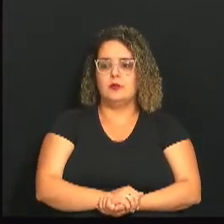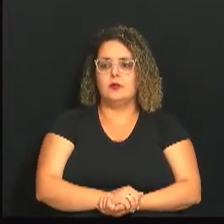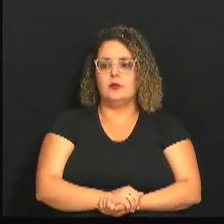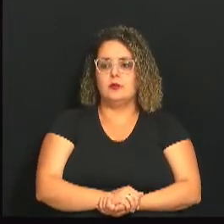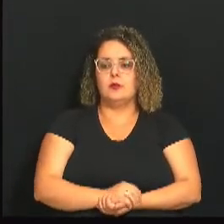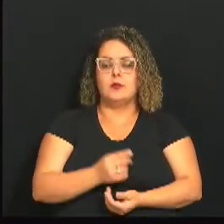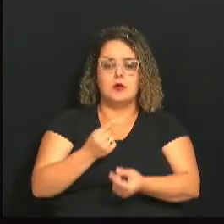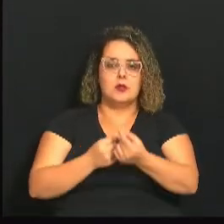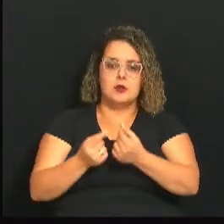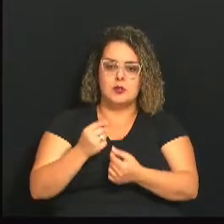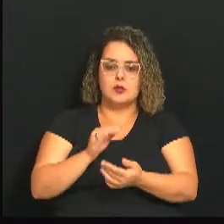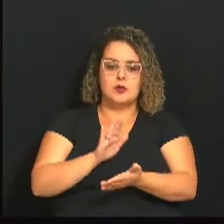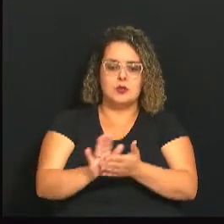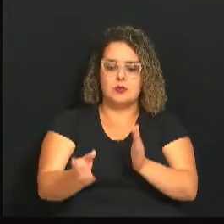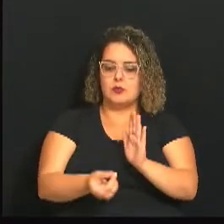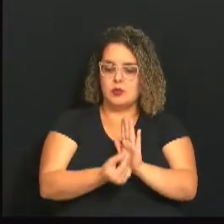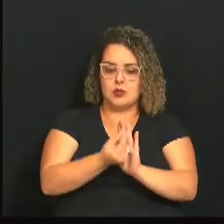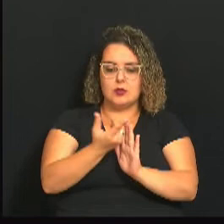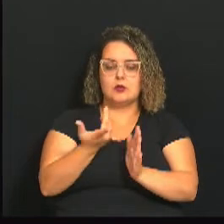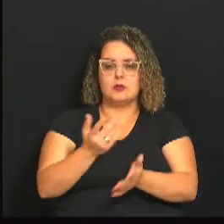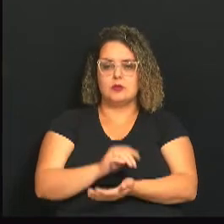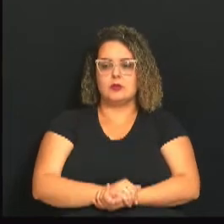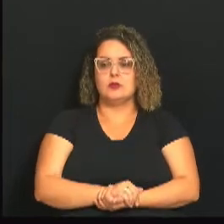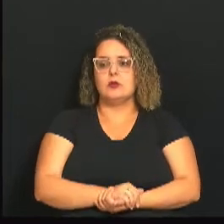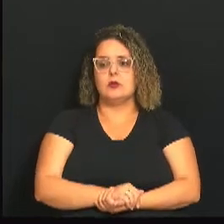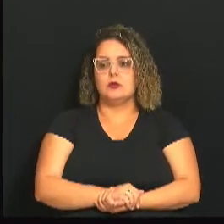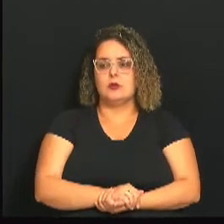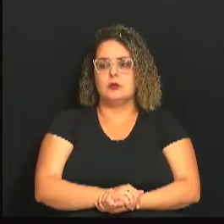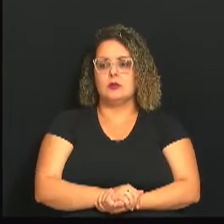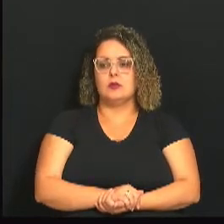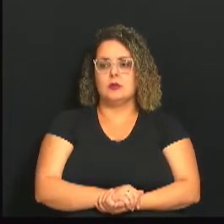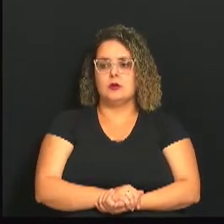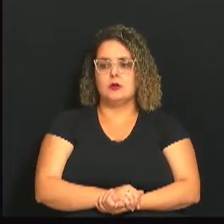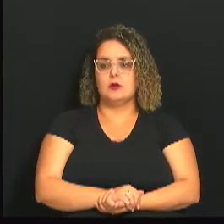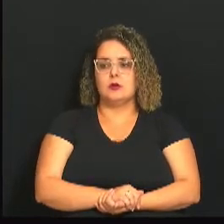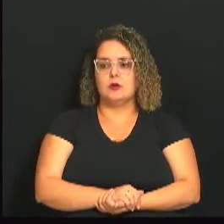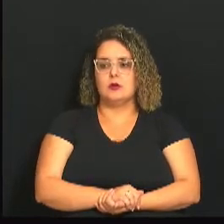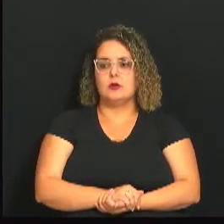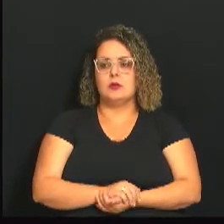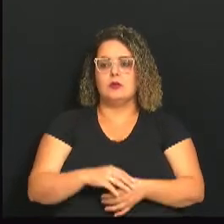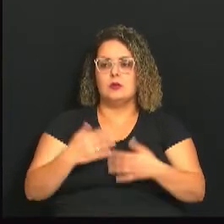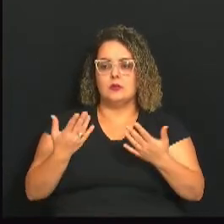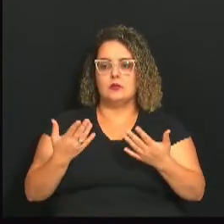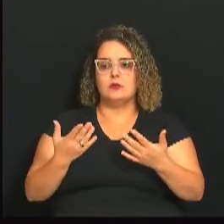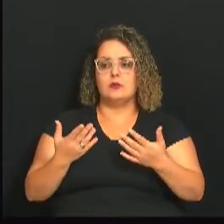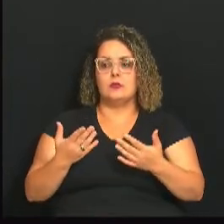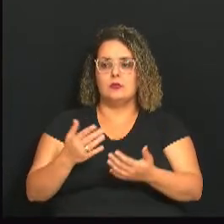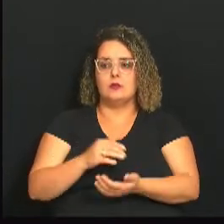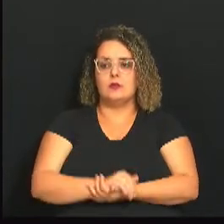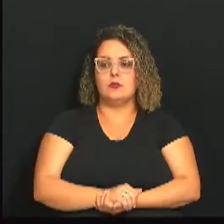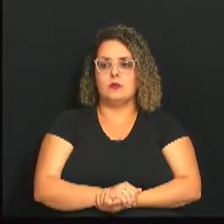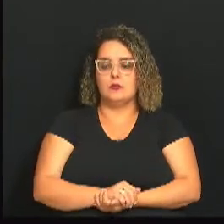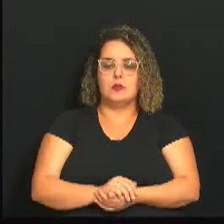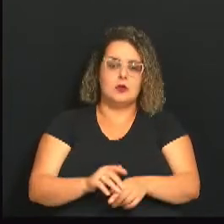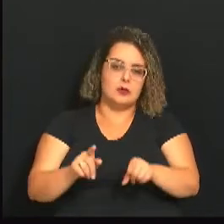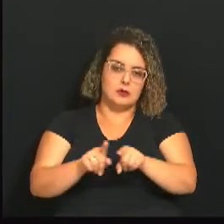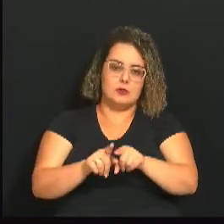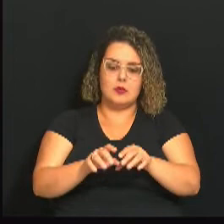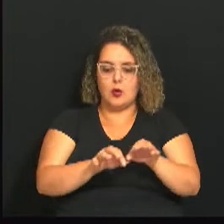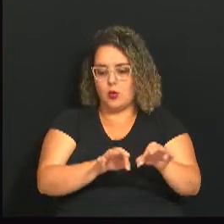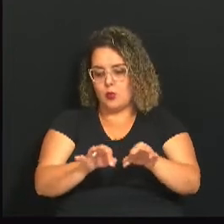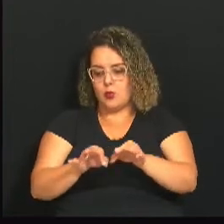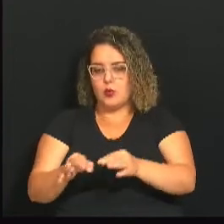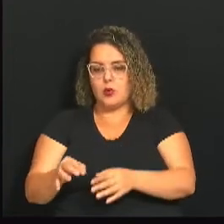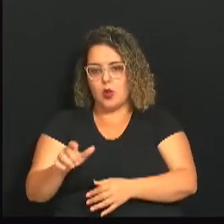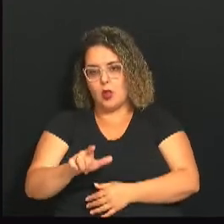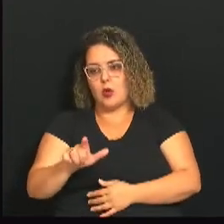portanto, orçamento, né? Então, essa é uma situação que também envolve projetos, é evidente, né,